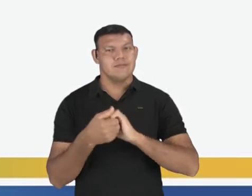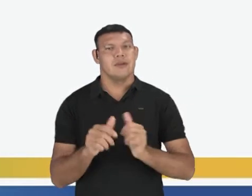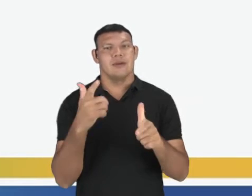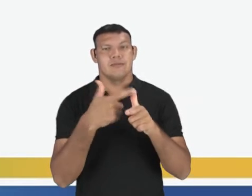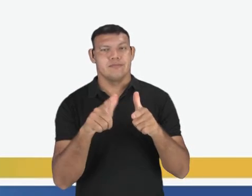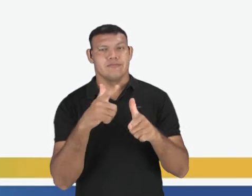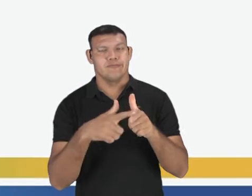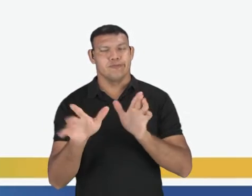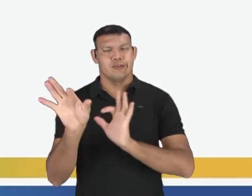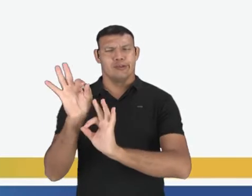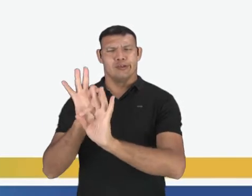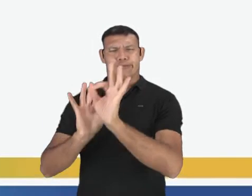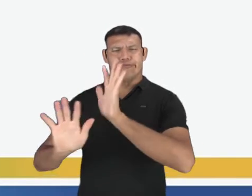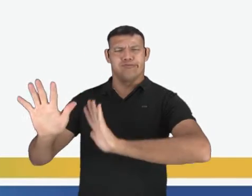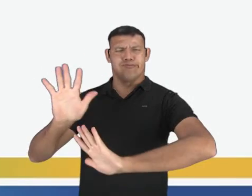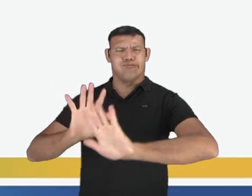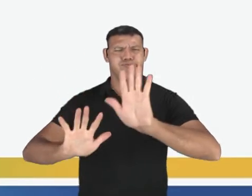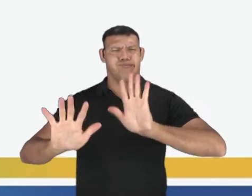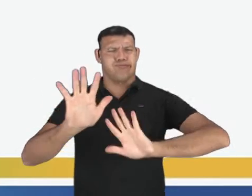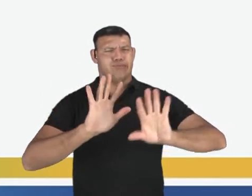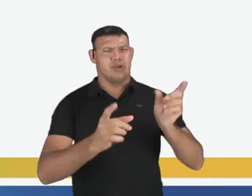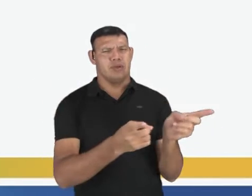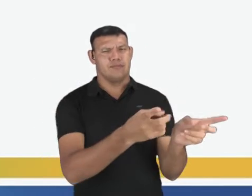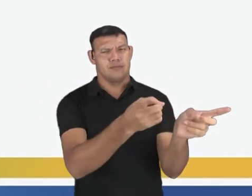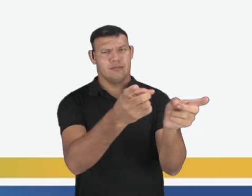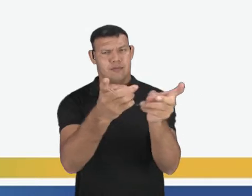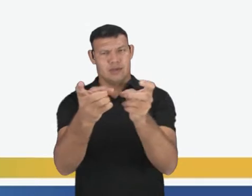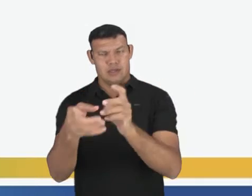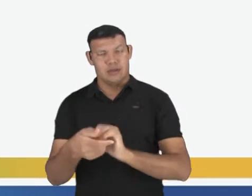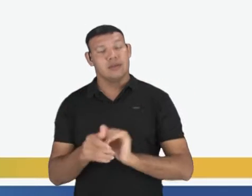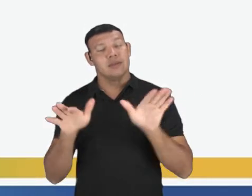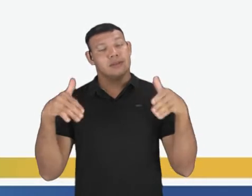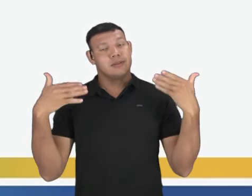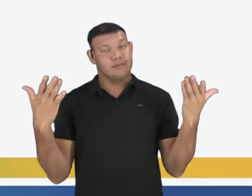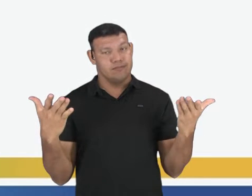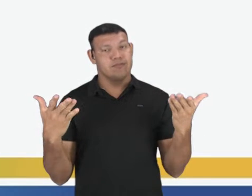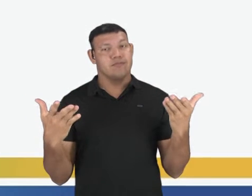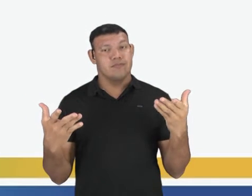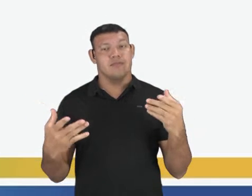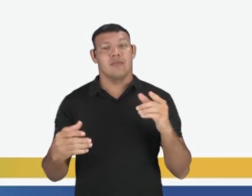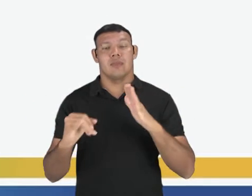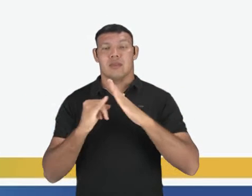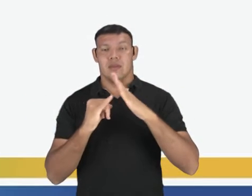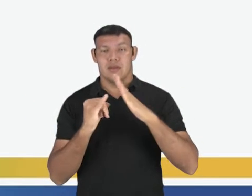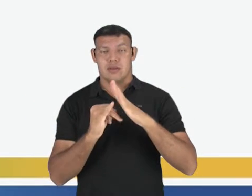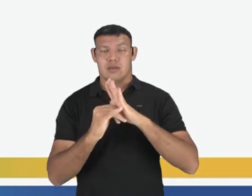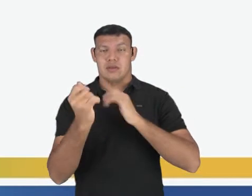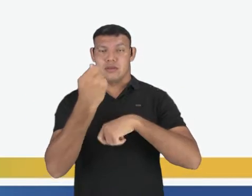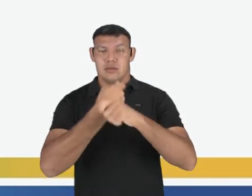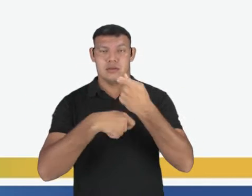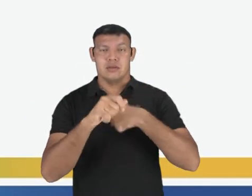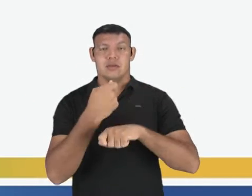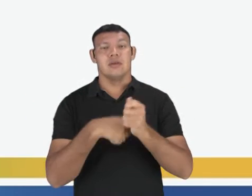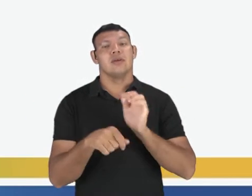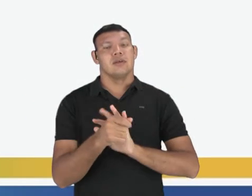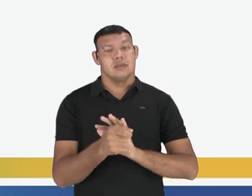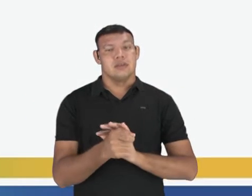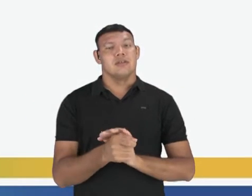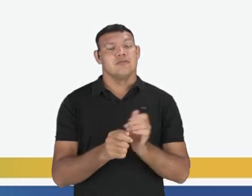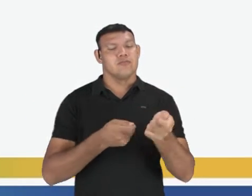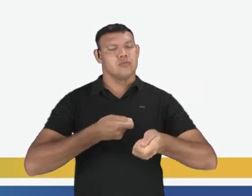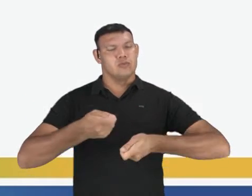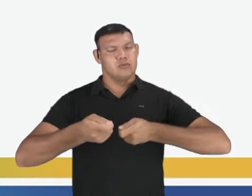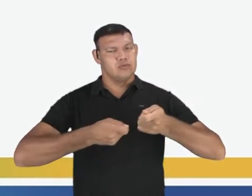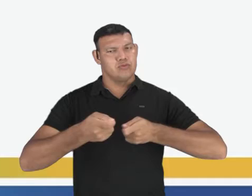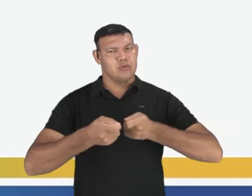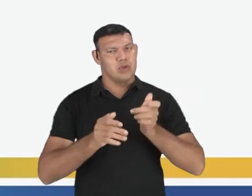nas desorganizações então dos mercados, né? Por fim, as instituições econômicas regulam o